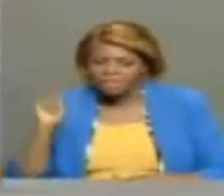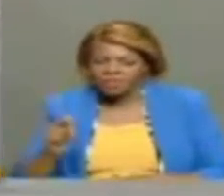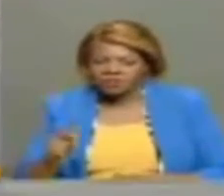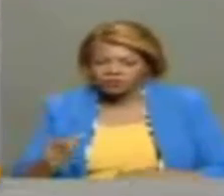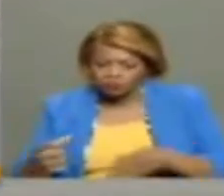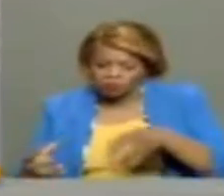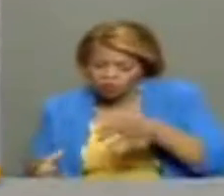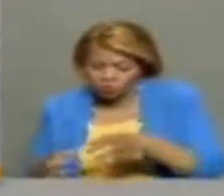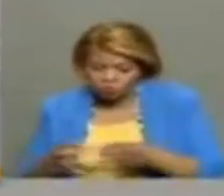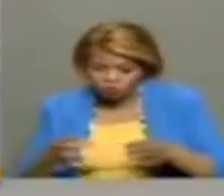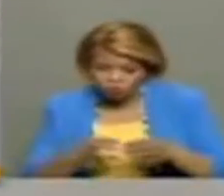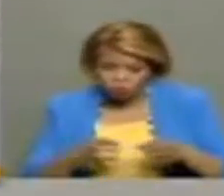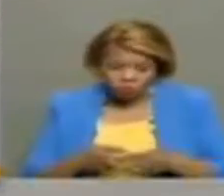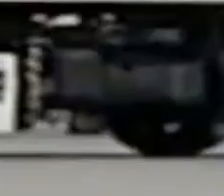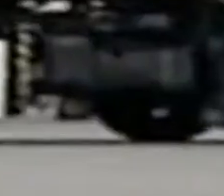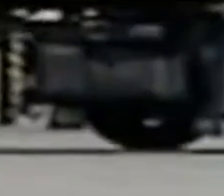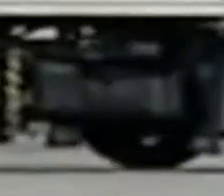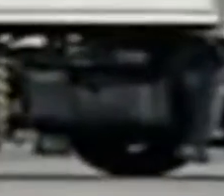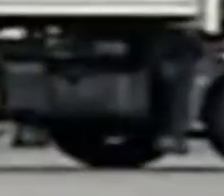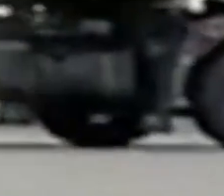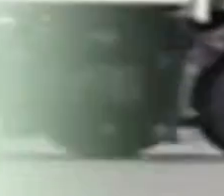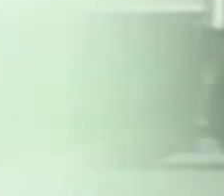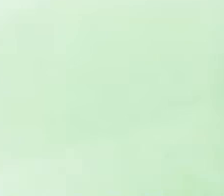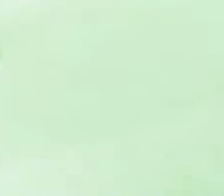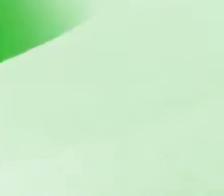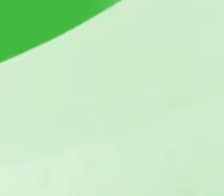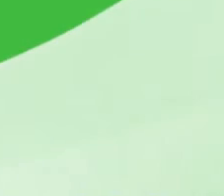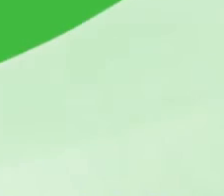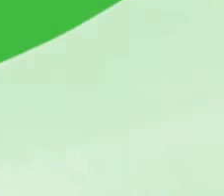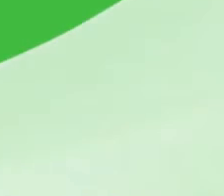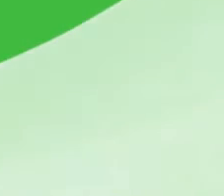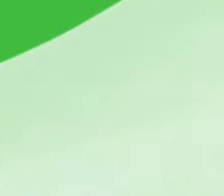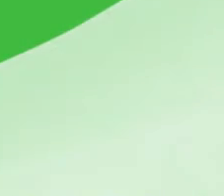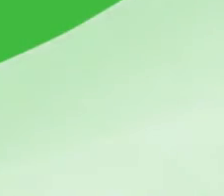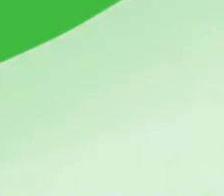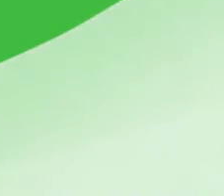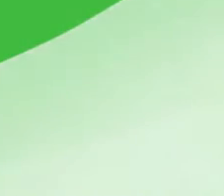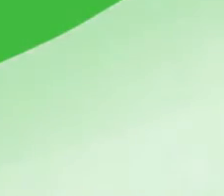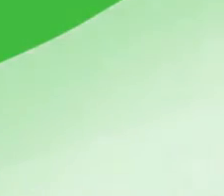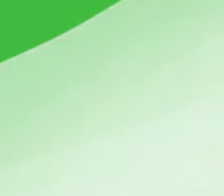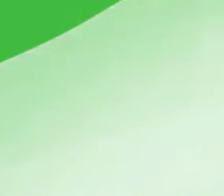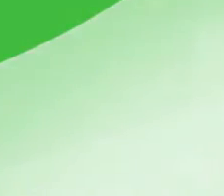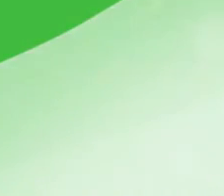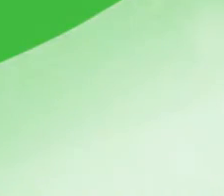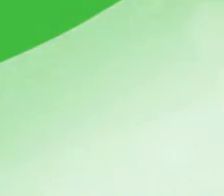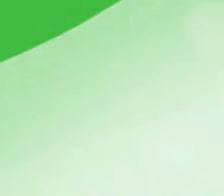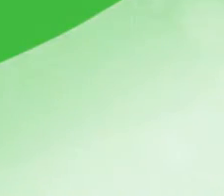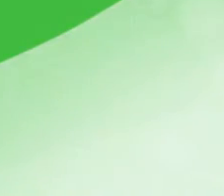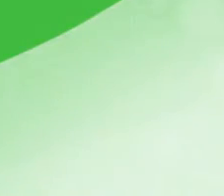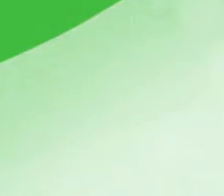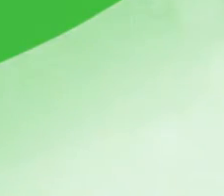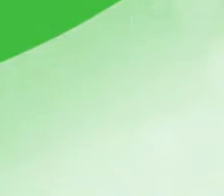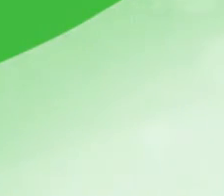exatamente hoje a vacinar então os primeiros beneficiários. Vamos falar muito rapidamente com a Ministra